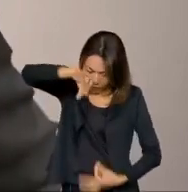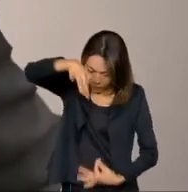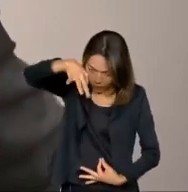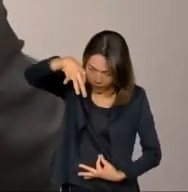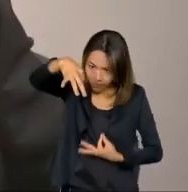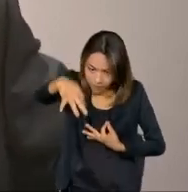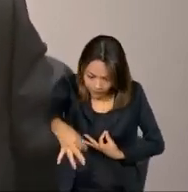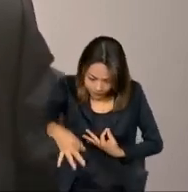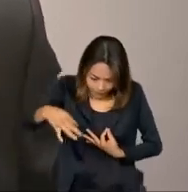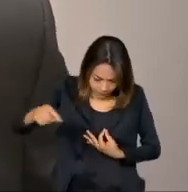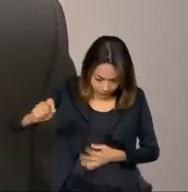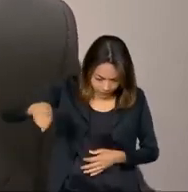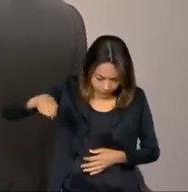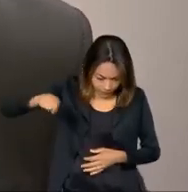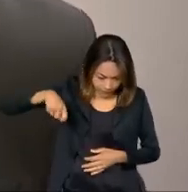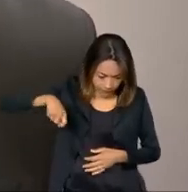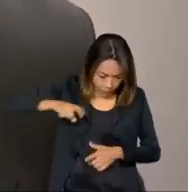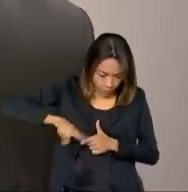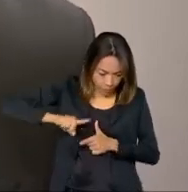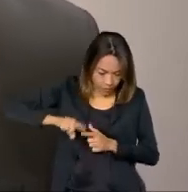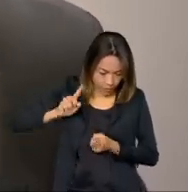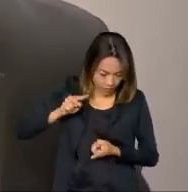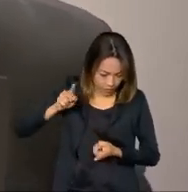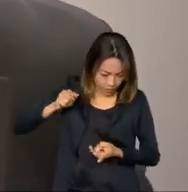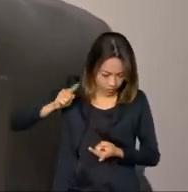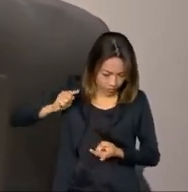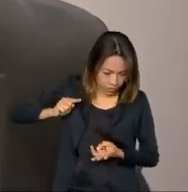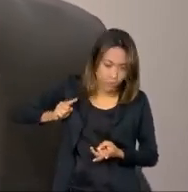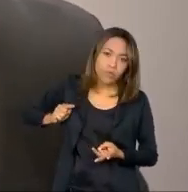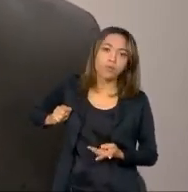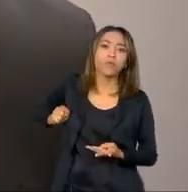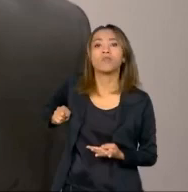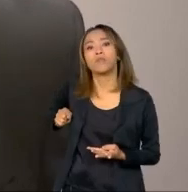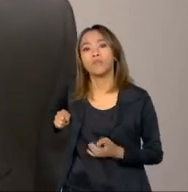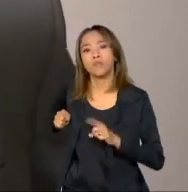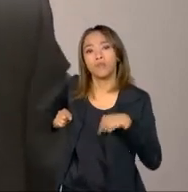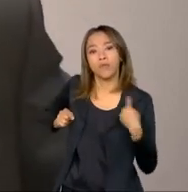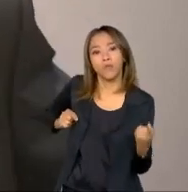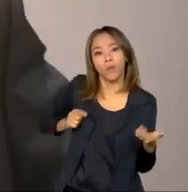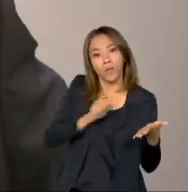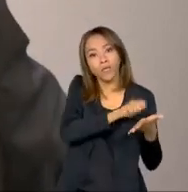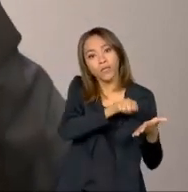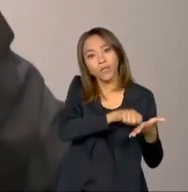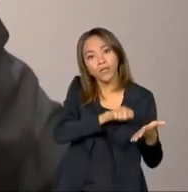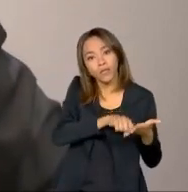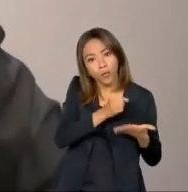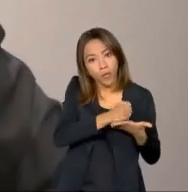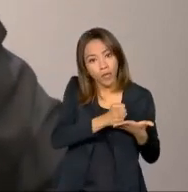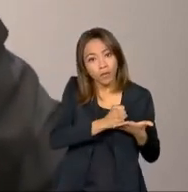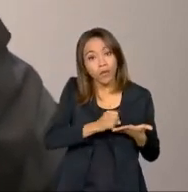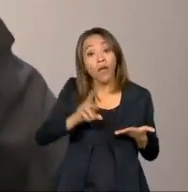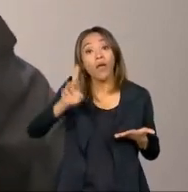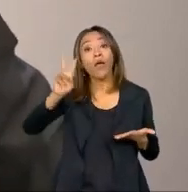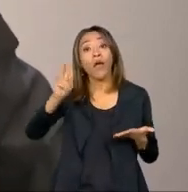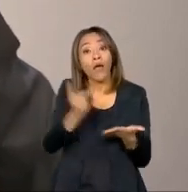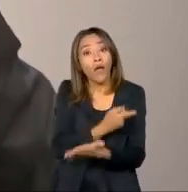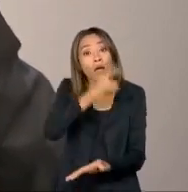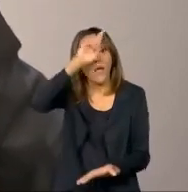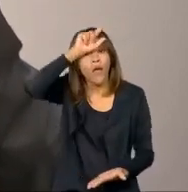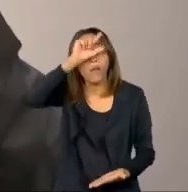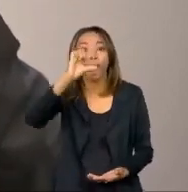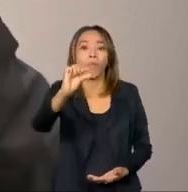tórax, apresenta o problema, diagnostica e prescreve, e vai errar menos que o médico, porque